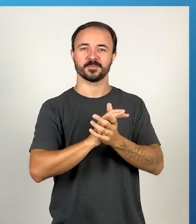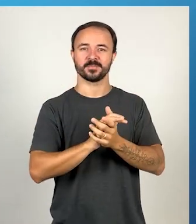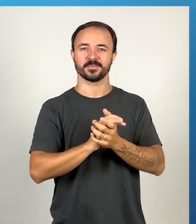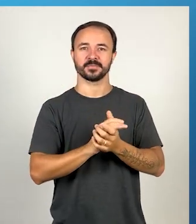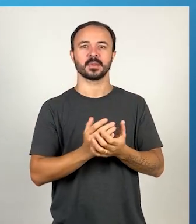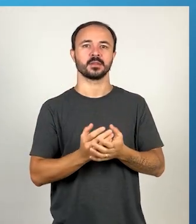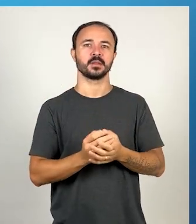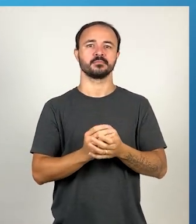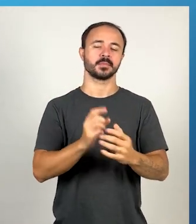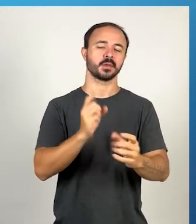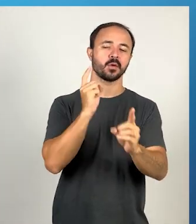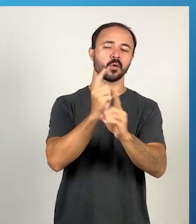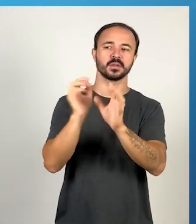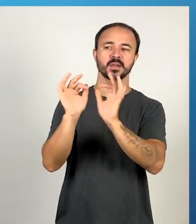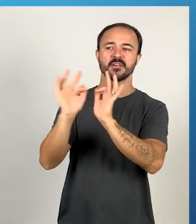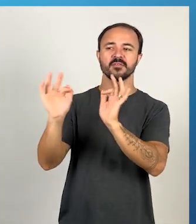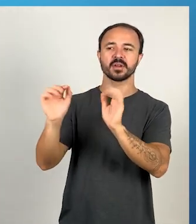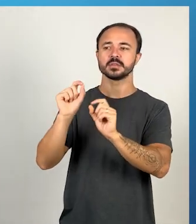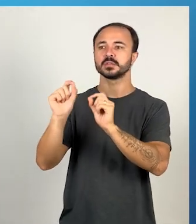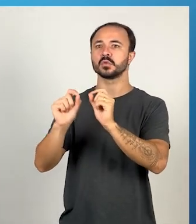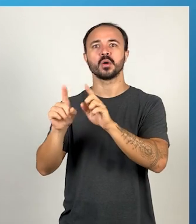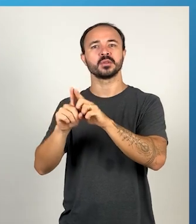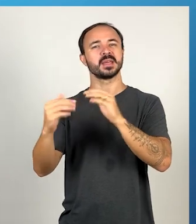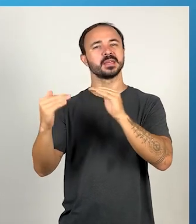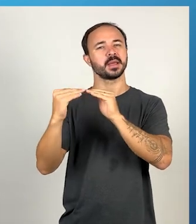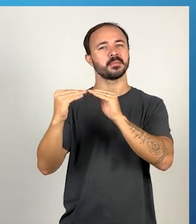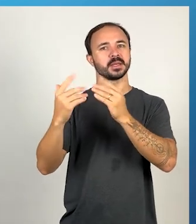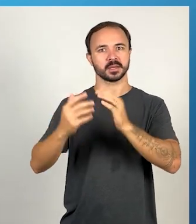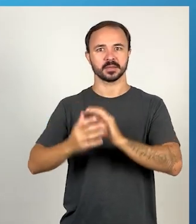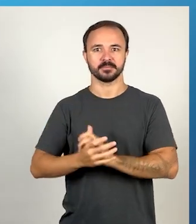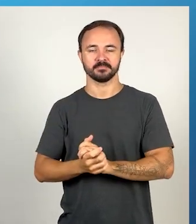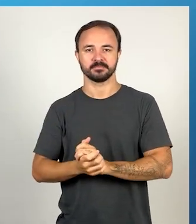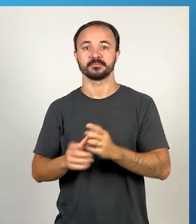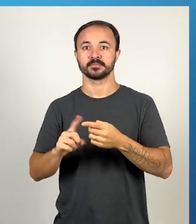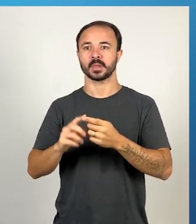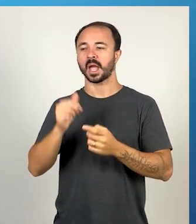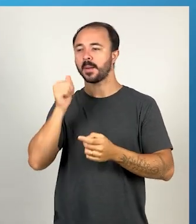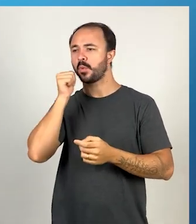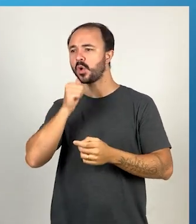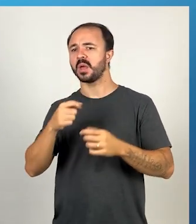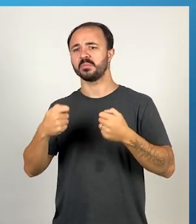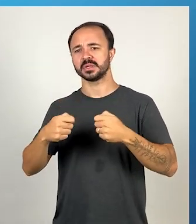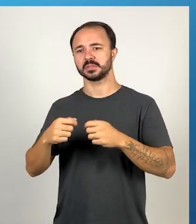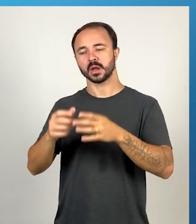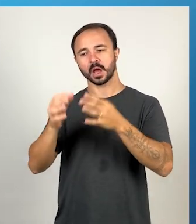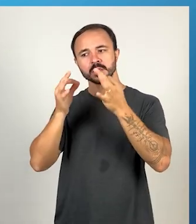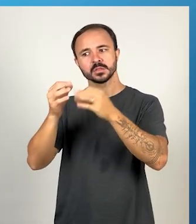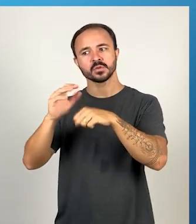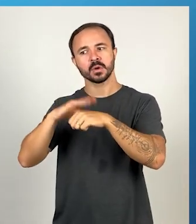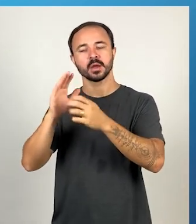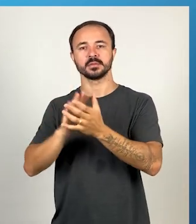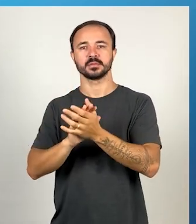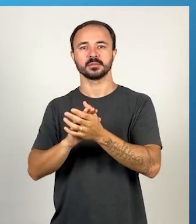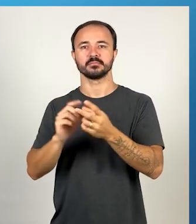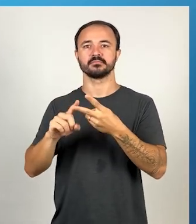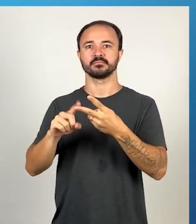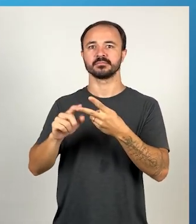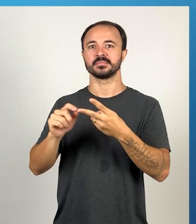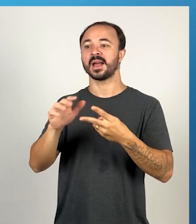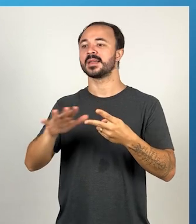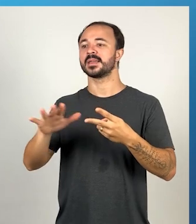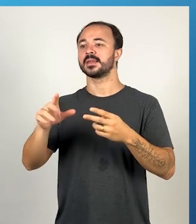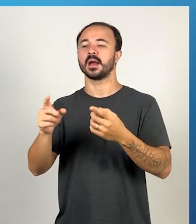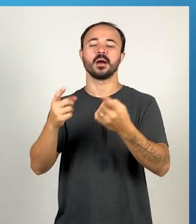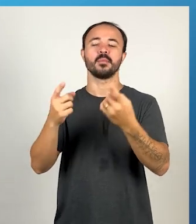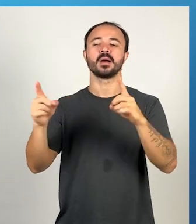mulheres precisamos de mais atenção. Letra B. Durante a apresentação, a multidão cantava e